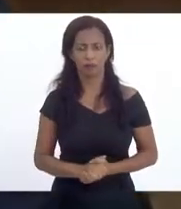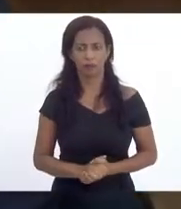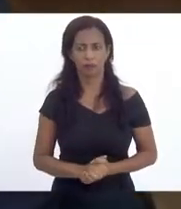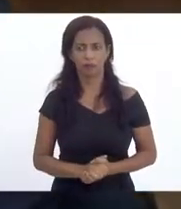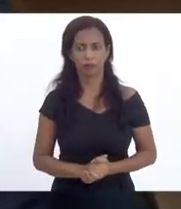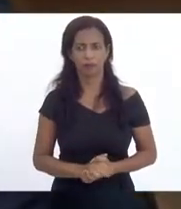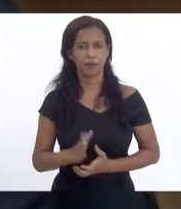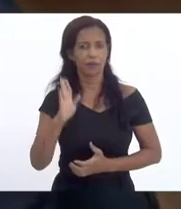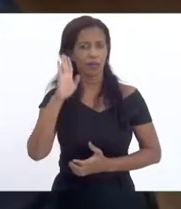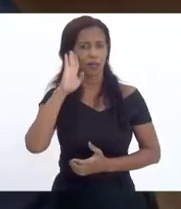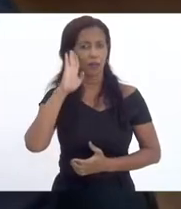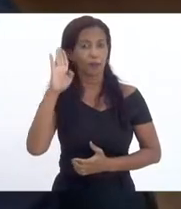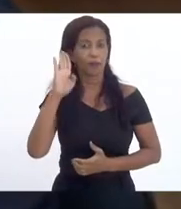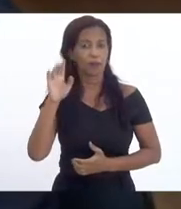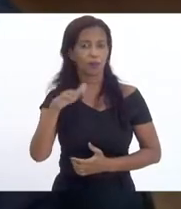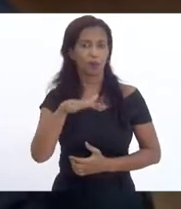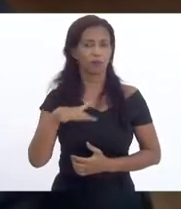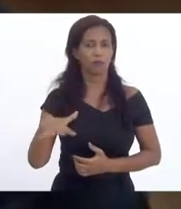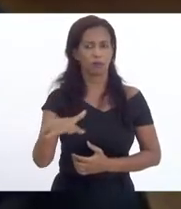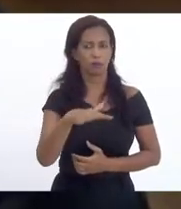as prioridades da região. Eu agradeço.